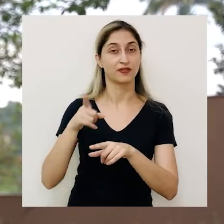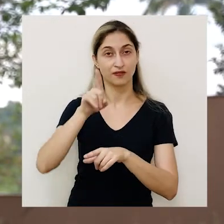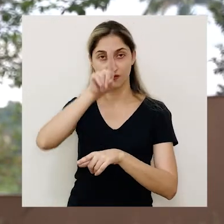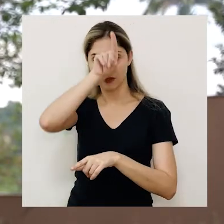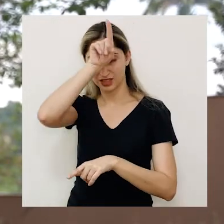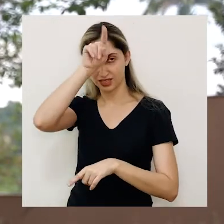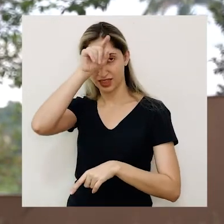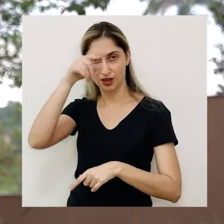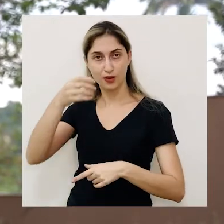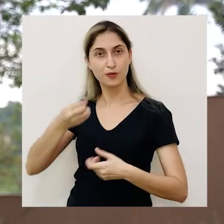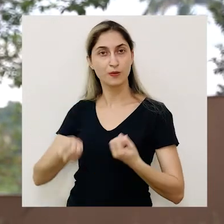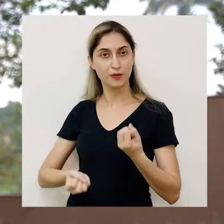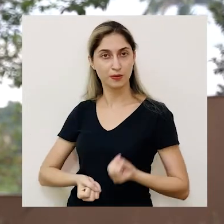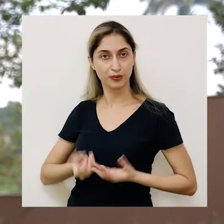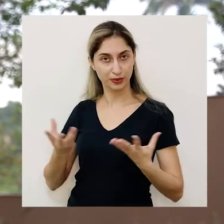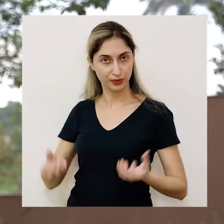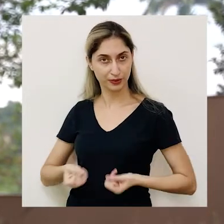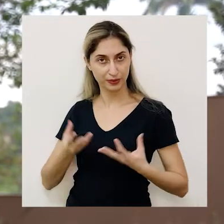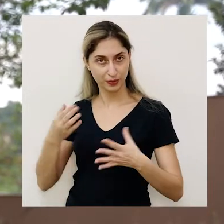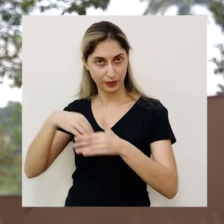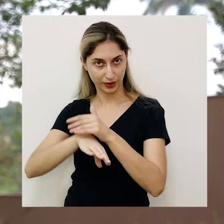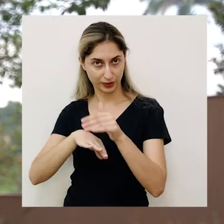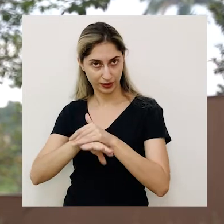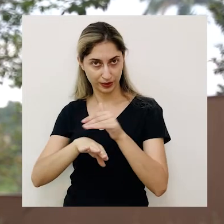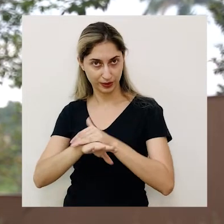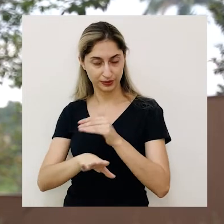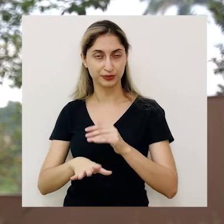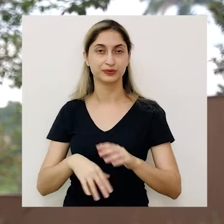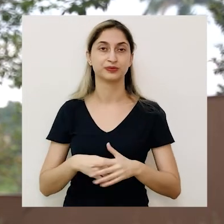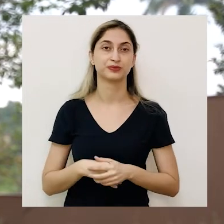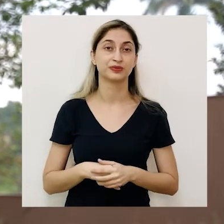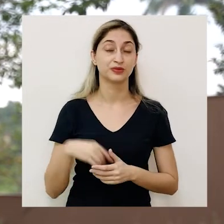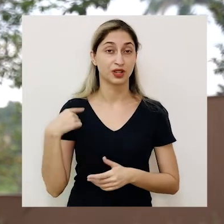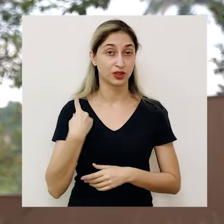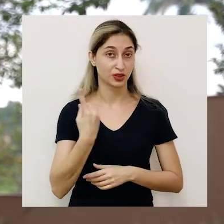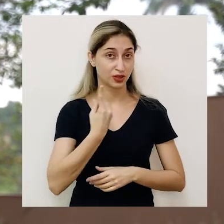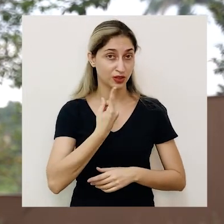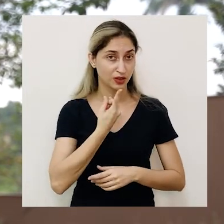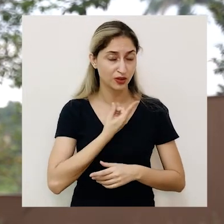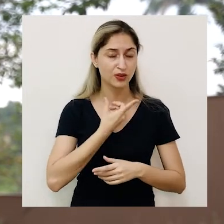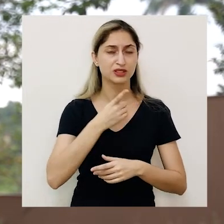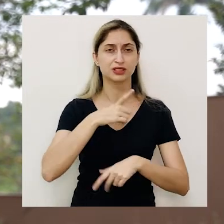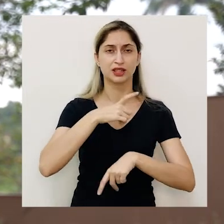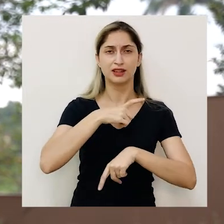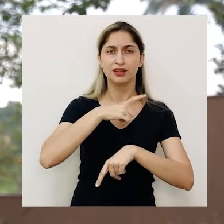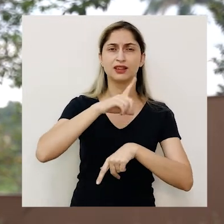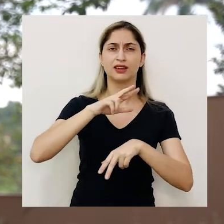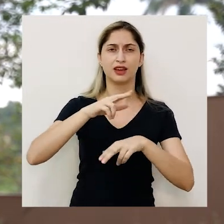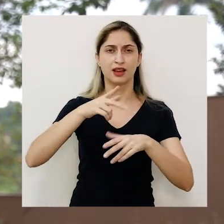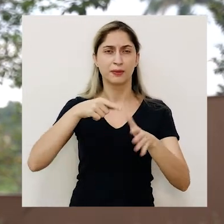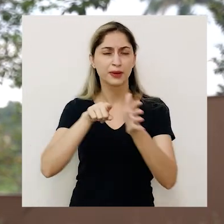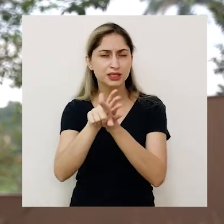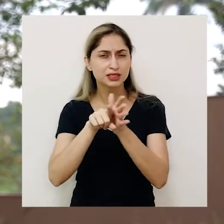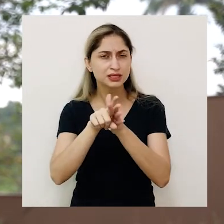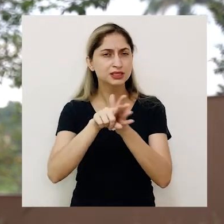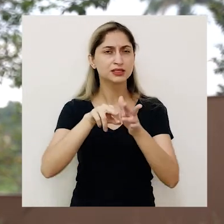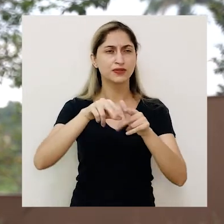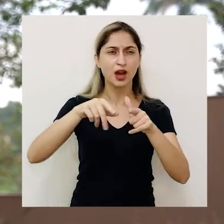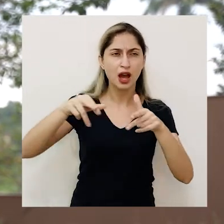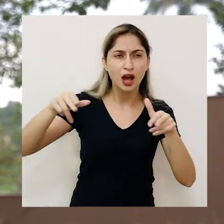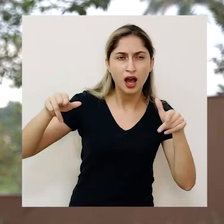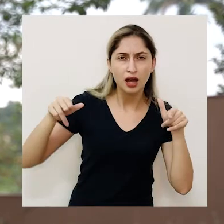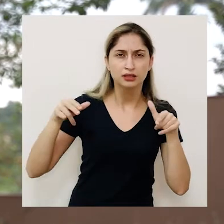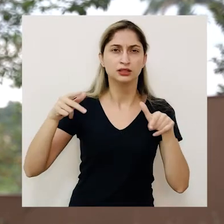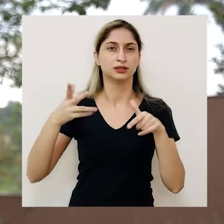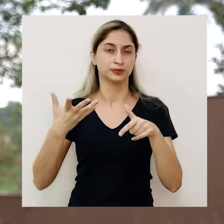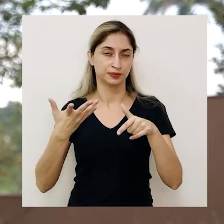confecção do Inventário Poético 2 Herbário, a gente culmina, né, em um material educativo onde a